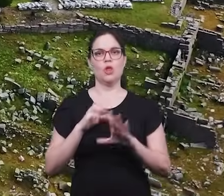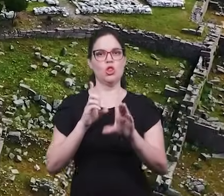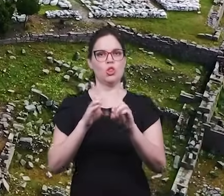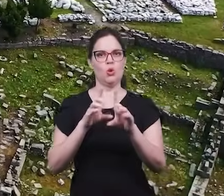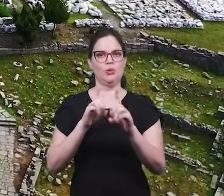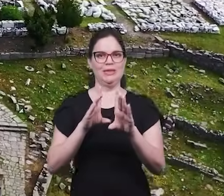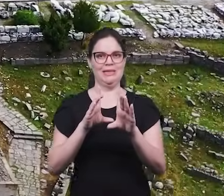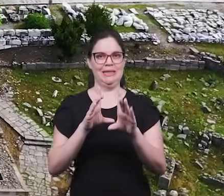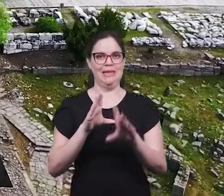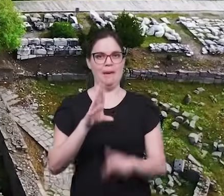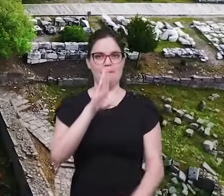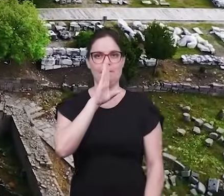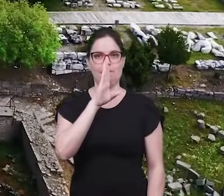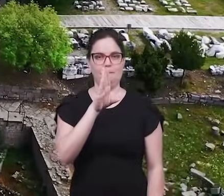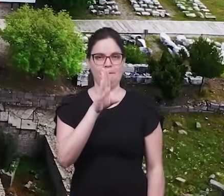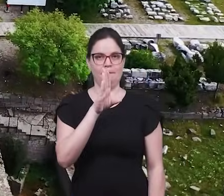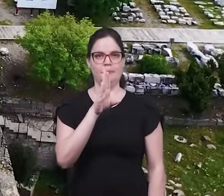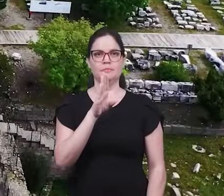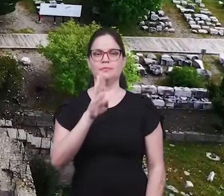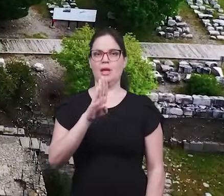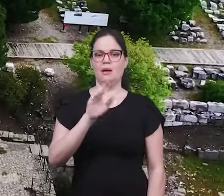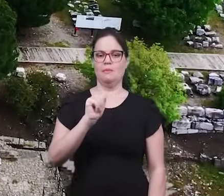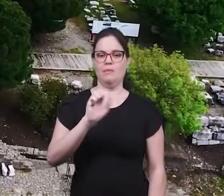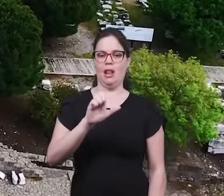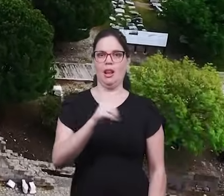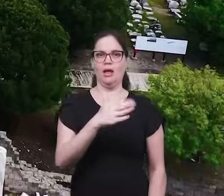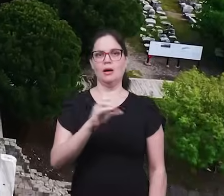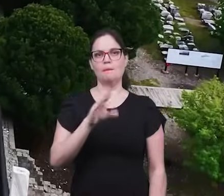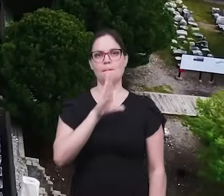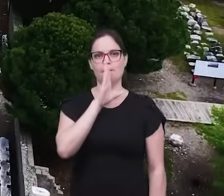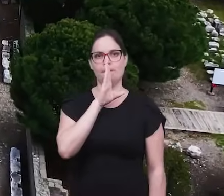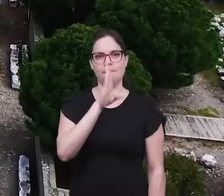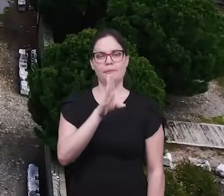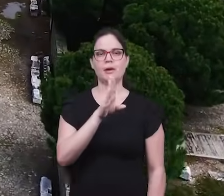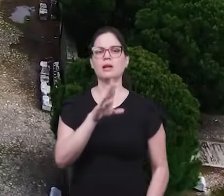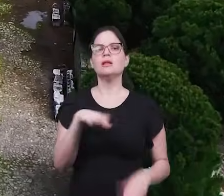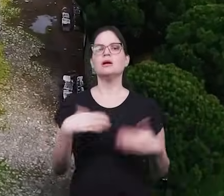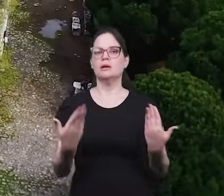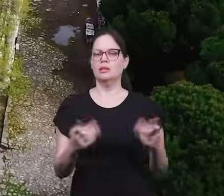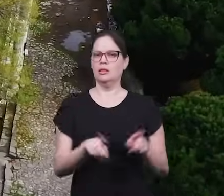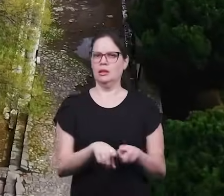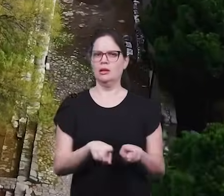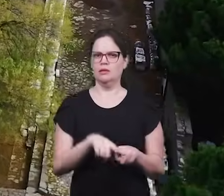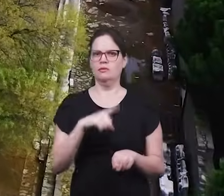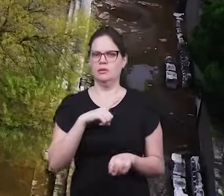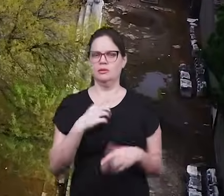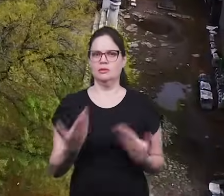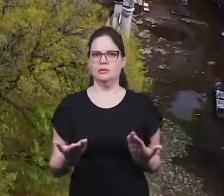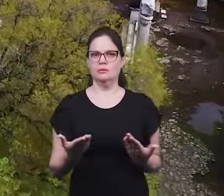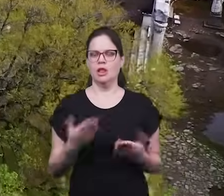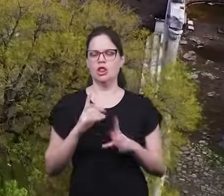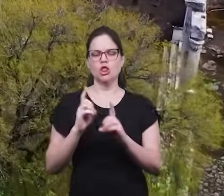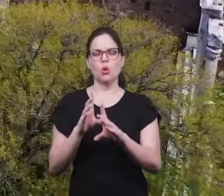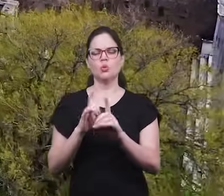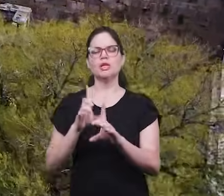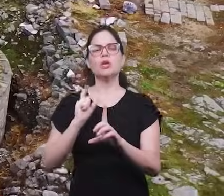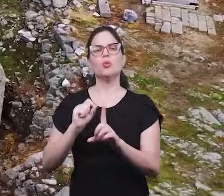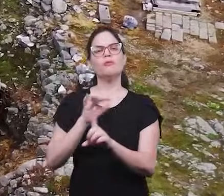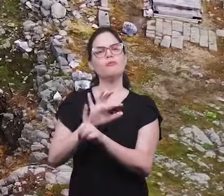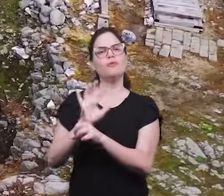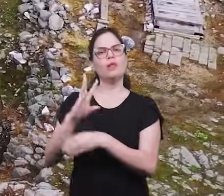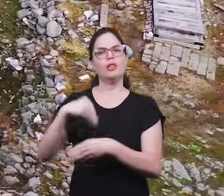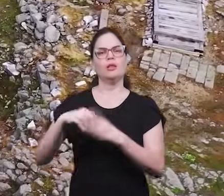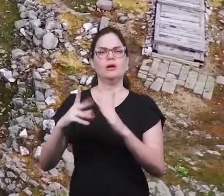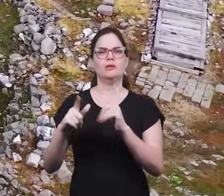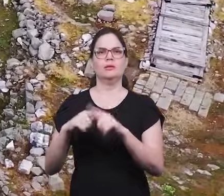Né? A outra coisa, a relação entre a doutrina de Balaão com a idolatria. Isso foram as fases,